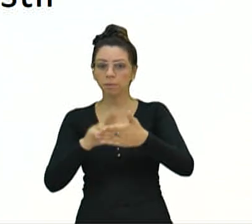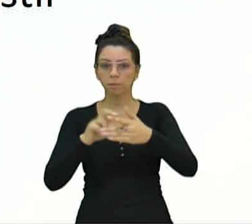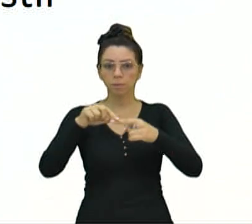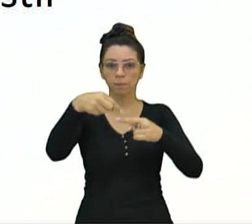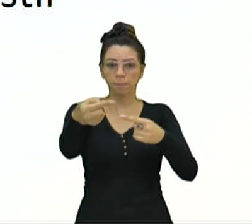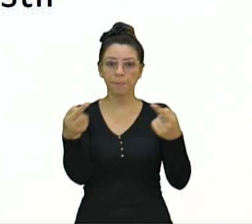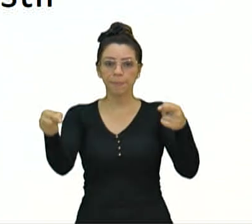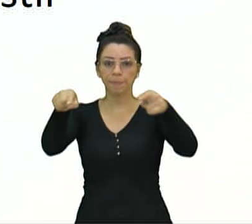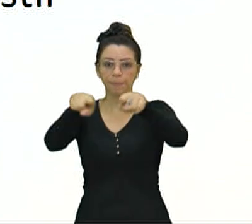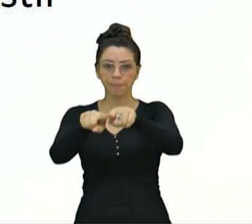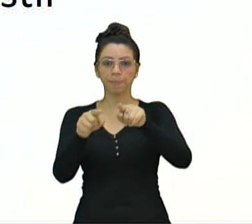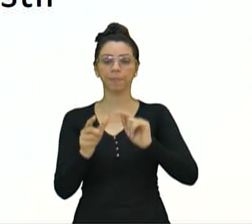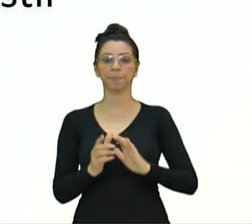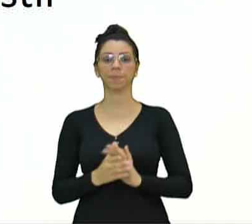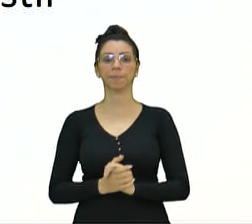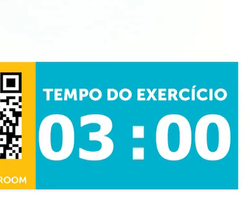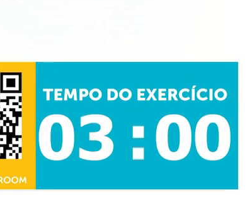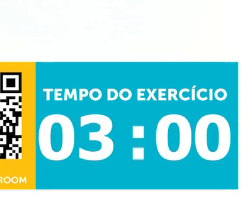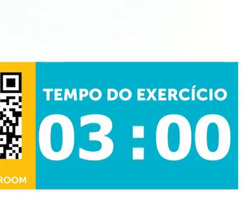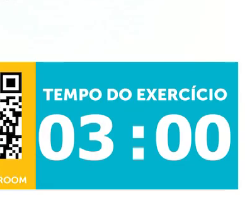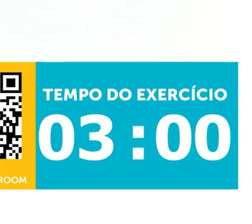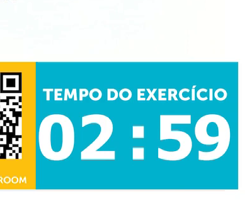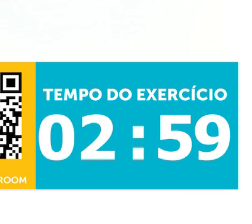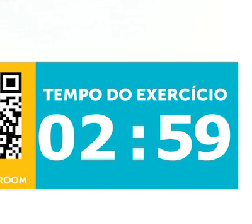logo retornaremos.